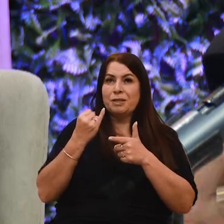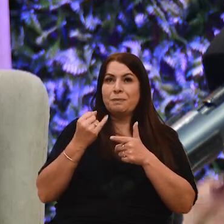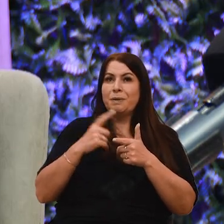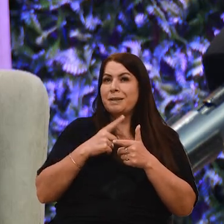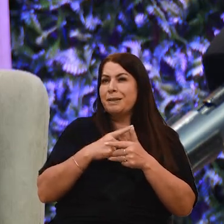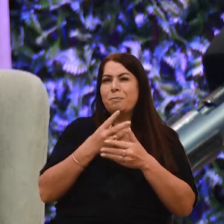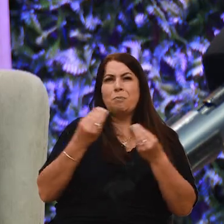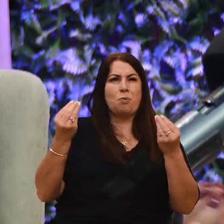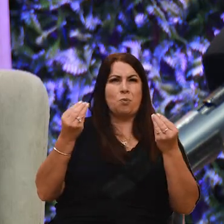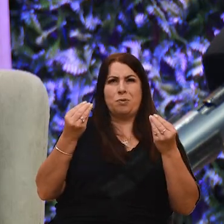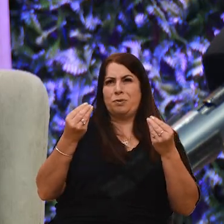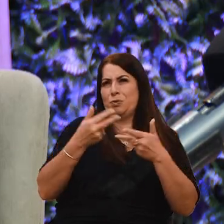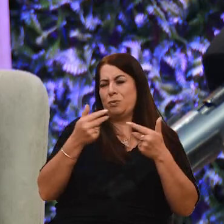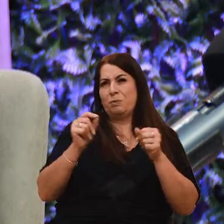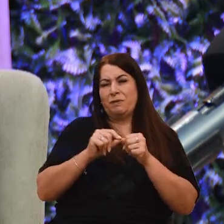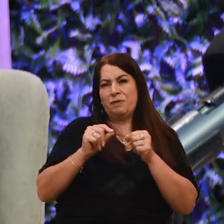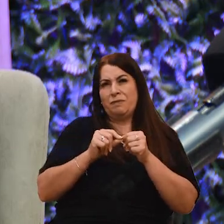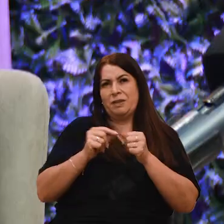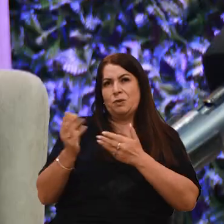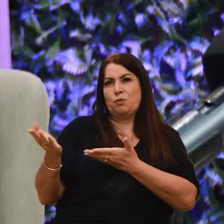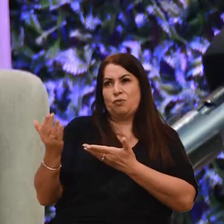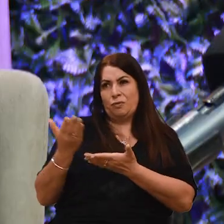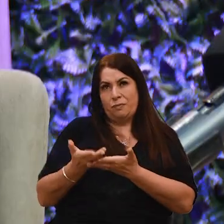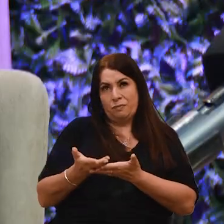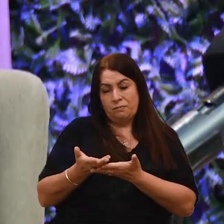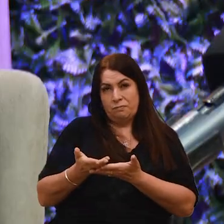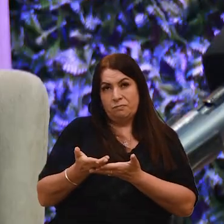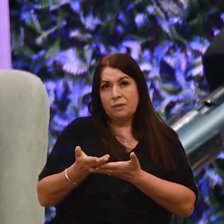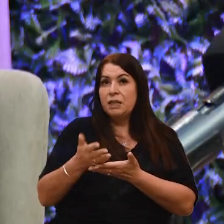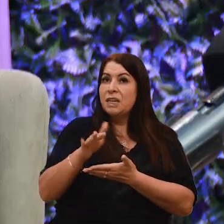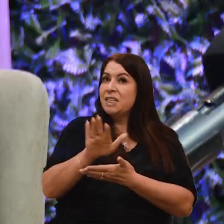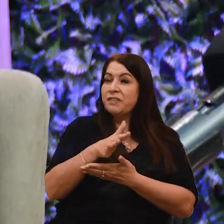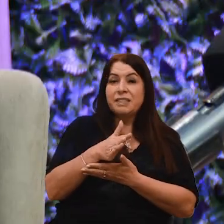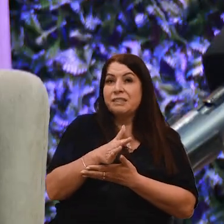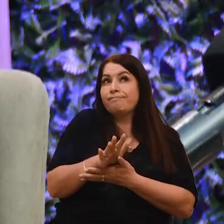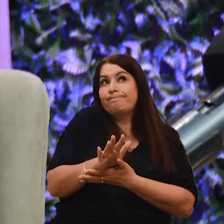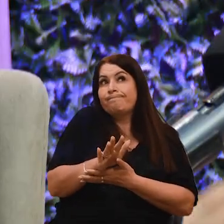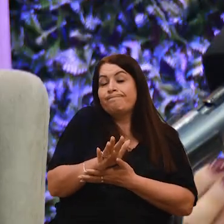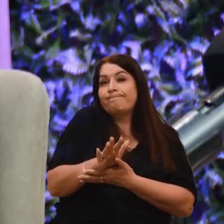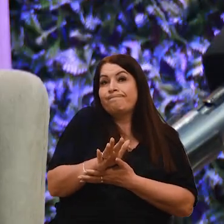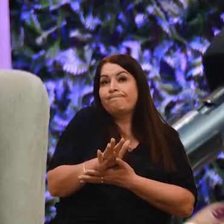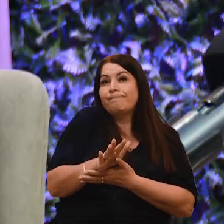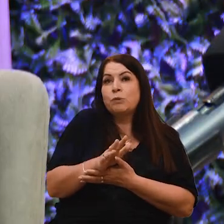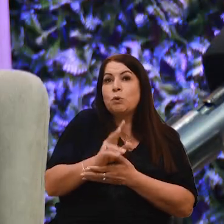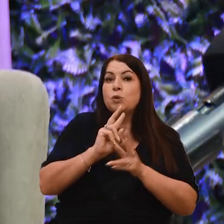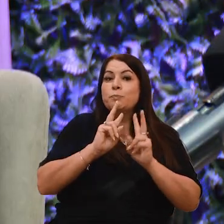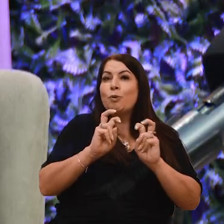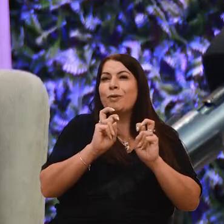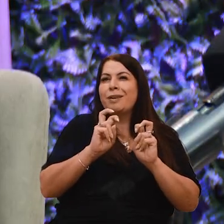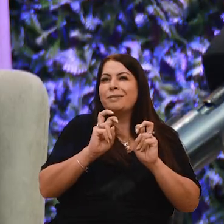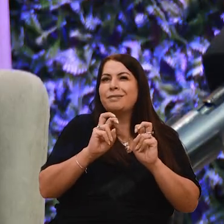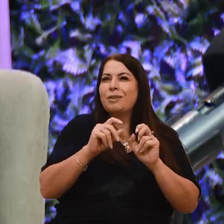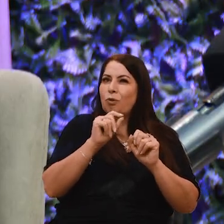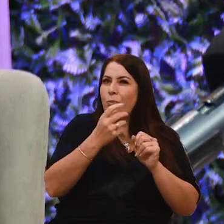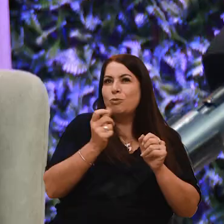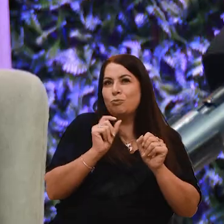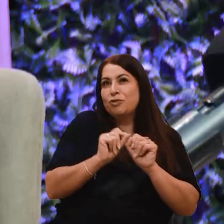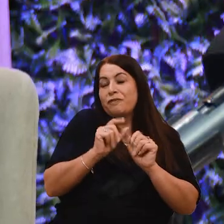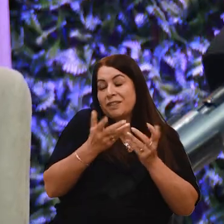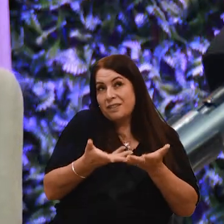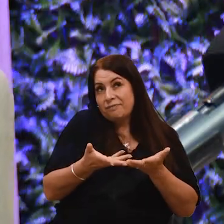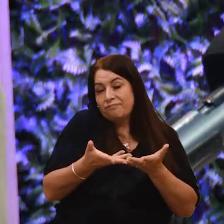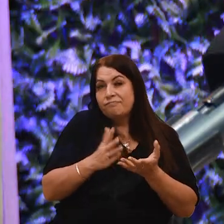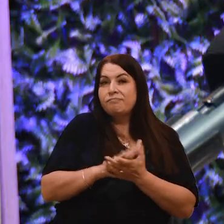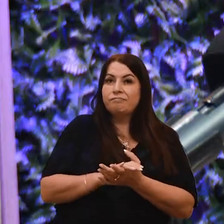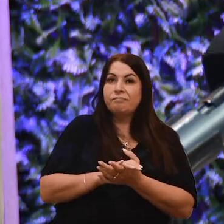teria tantas coisas que dá para fazer com essa juventude e às vezes não são exploradas da forma como poderia ser, né?